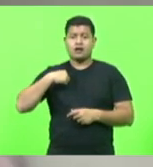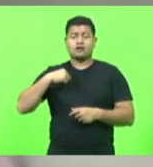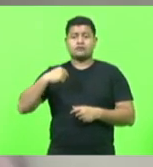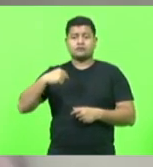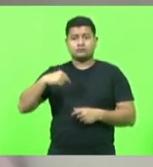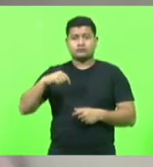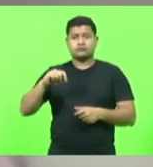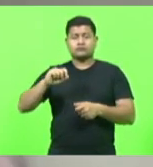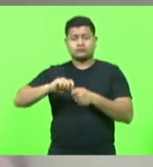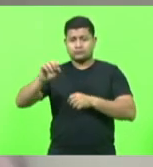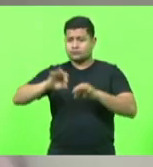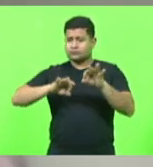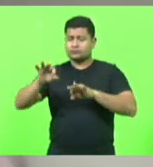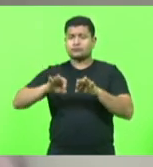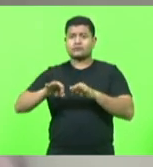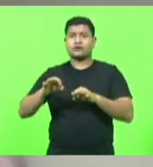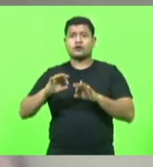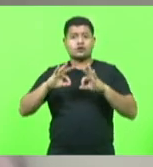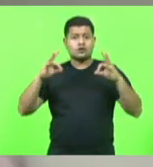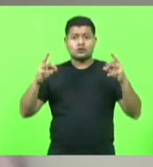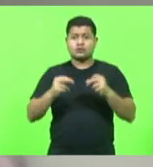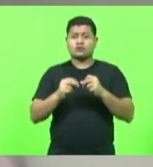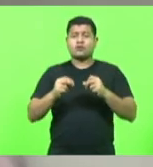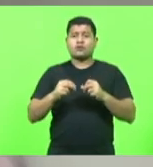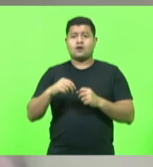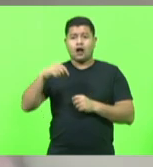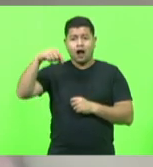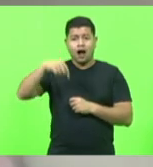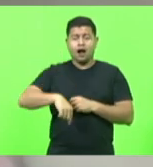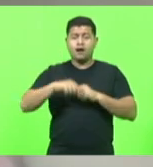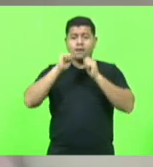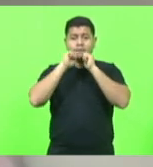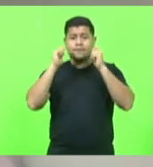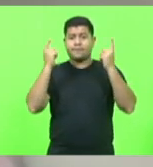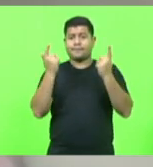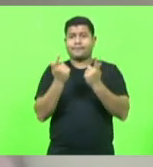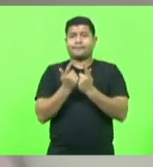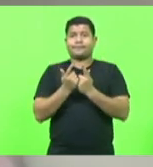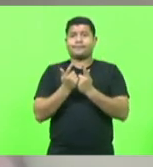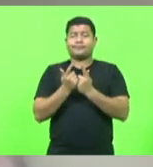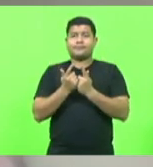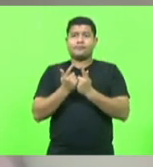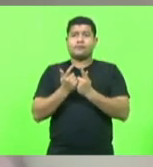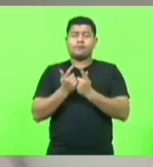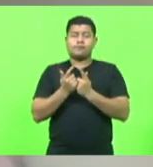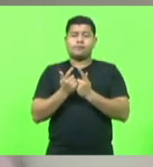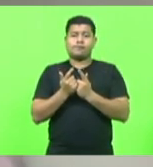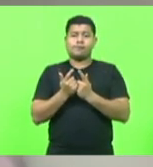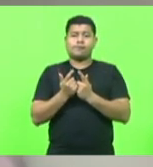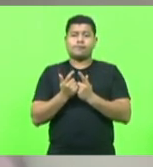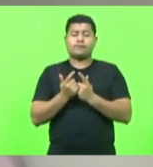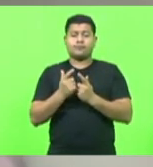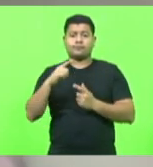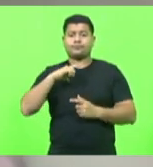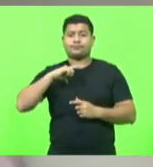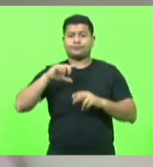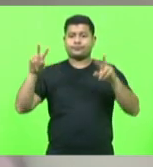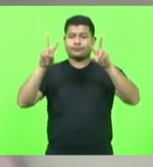quando toda esta casa, a nossa casa, levantou um assunto